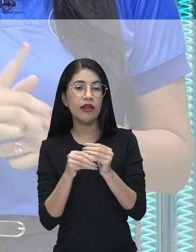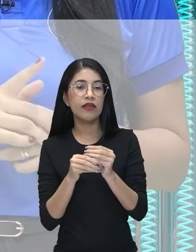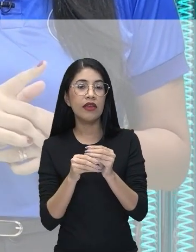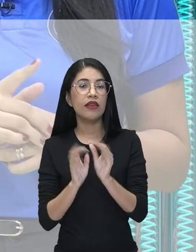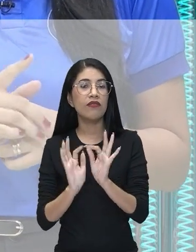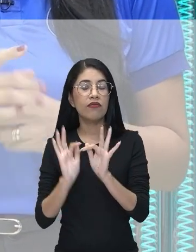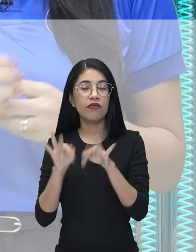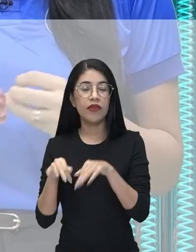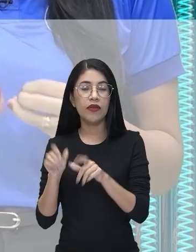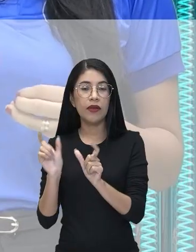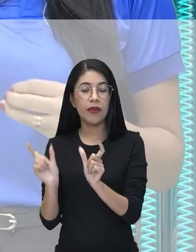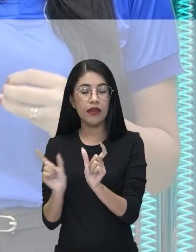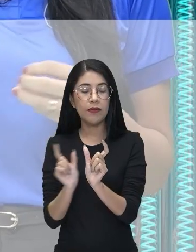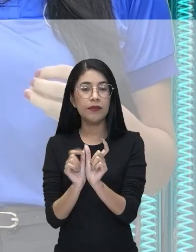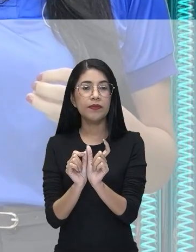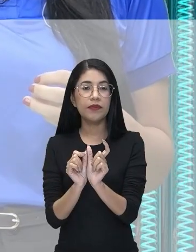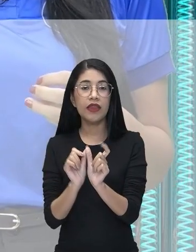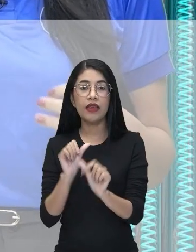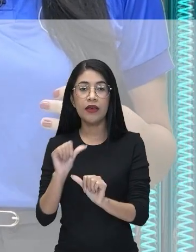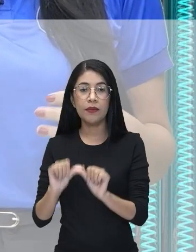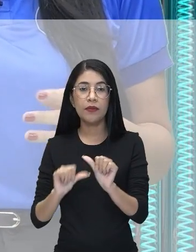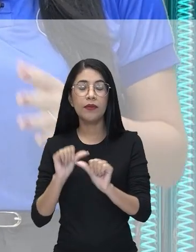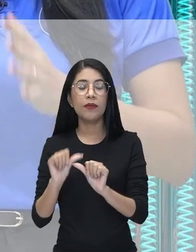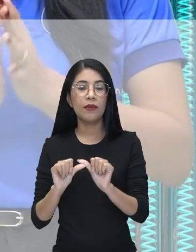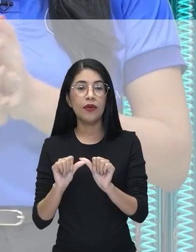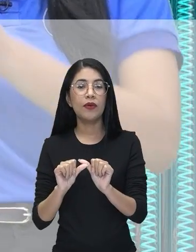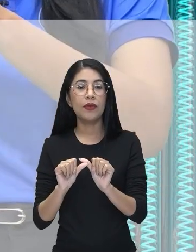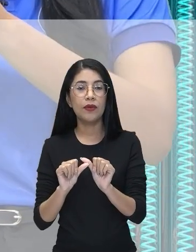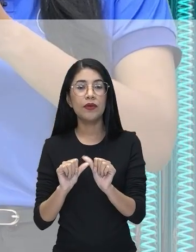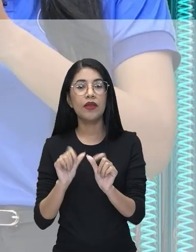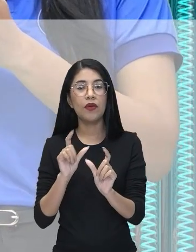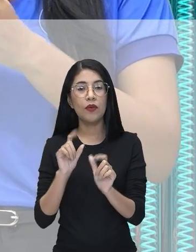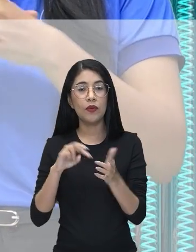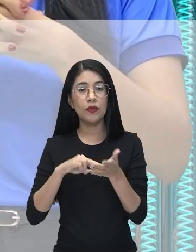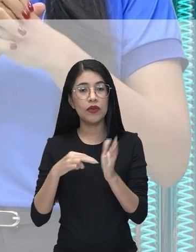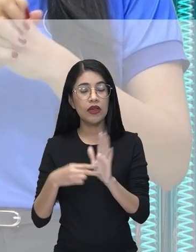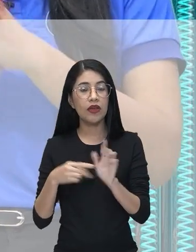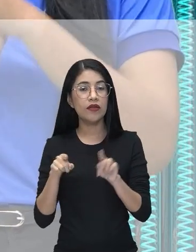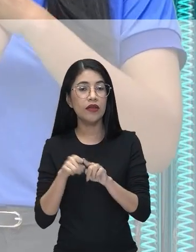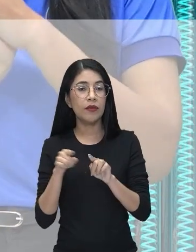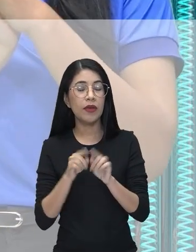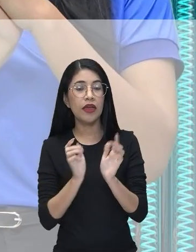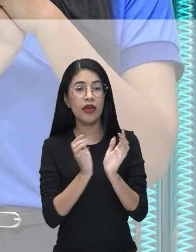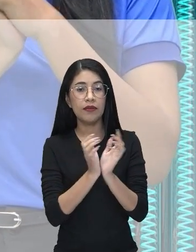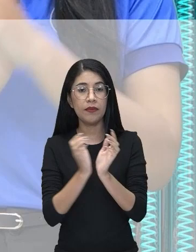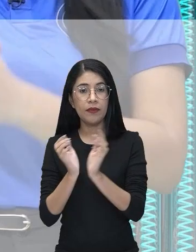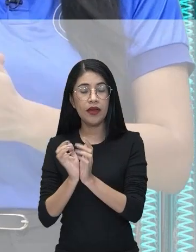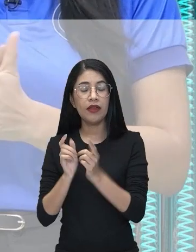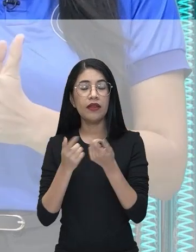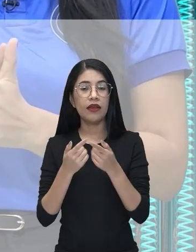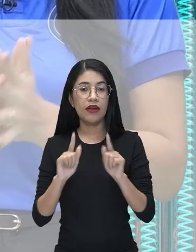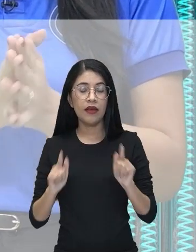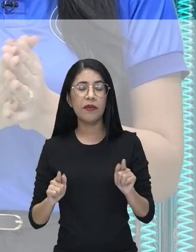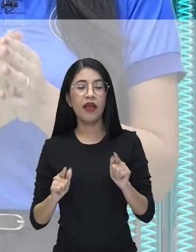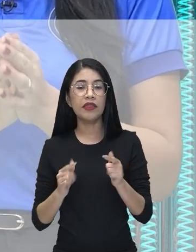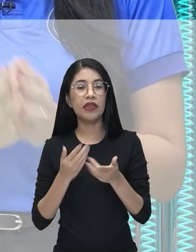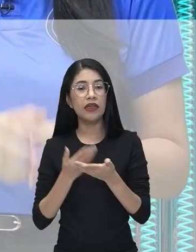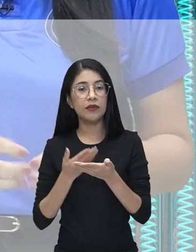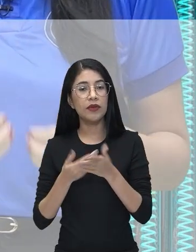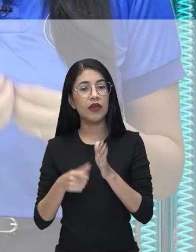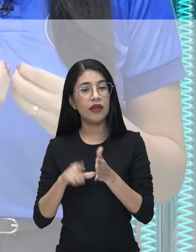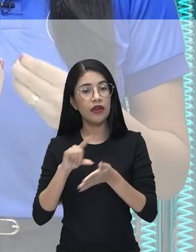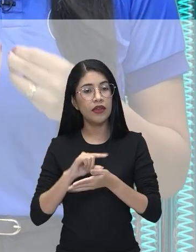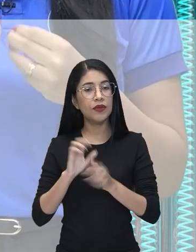uma palavra, mudando o seu significado e sua classe gramatical, como nós vimos ali nos